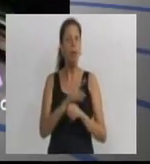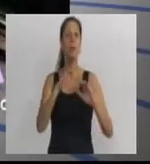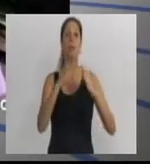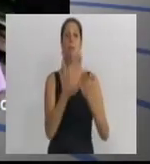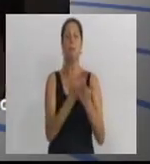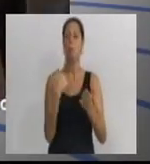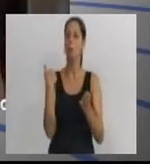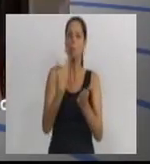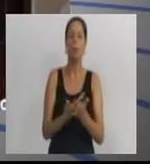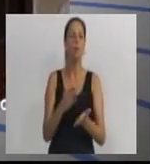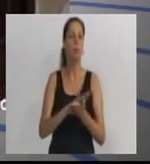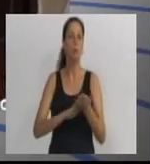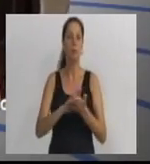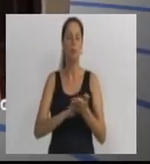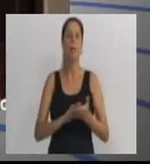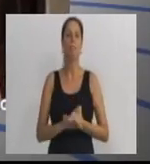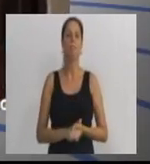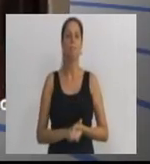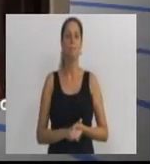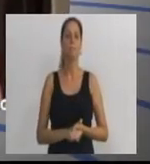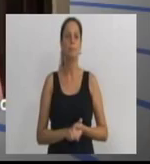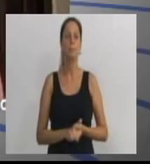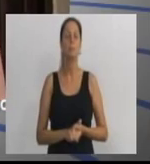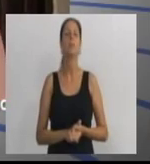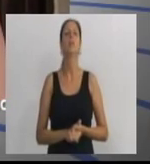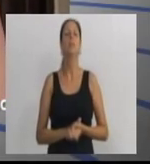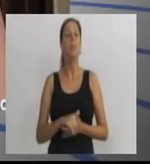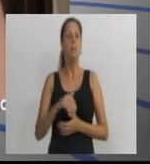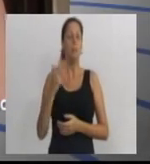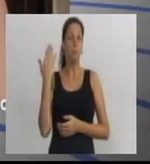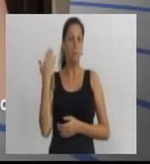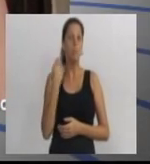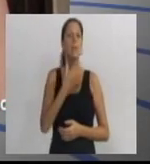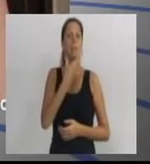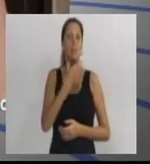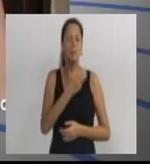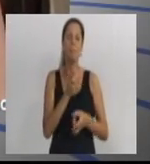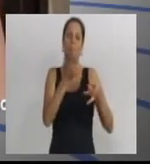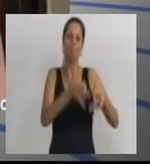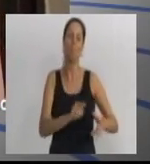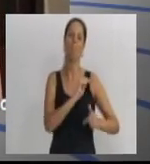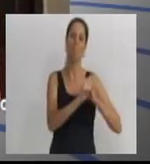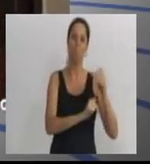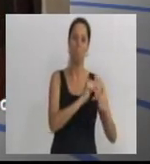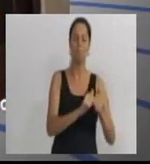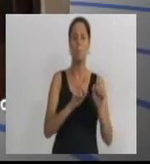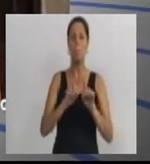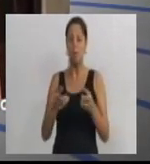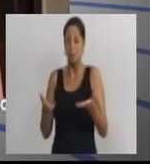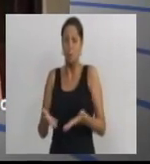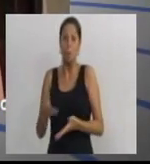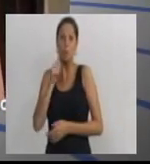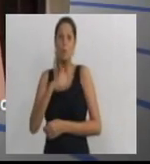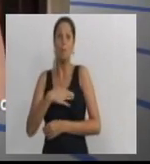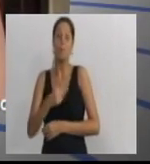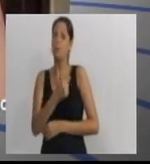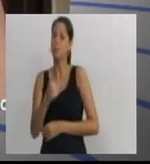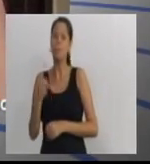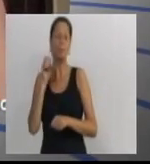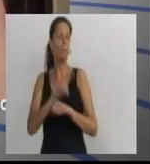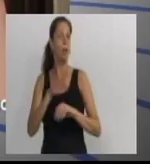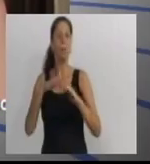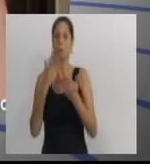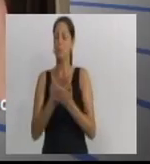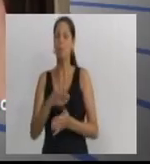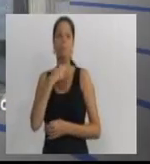enquanto nada. Mas saí já em dezembro de lá e agora, como ela não tem creche, né, não consigo levar